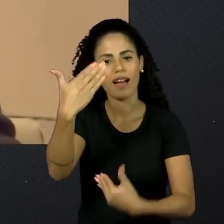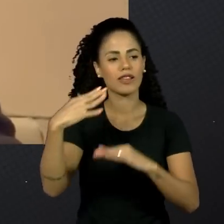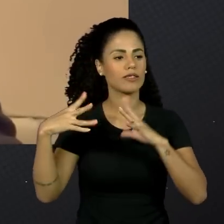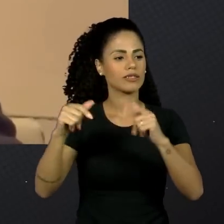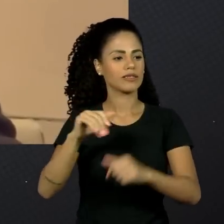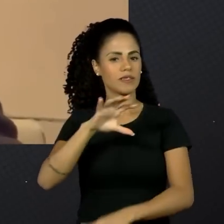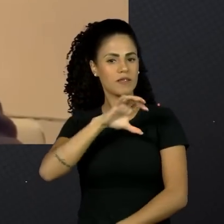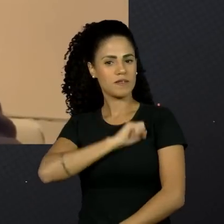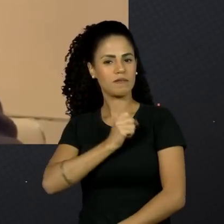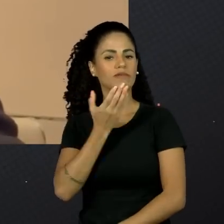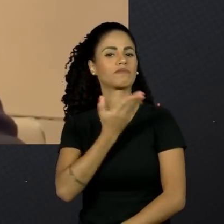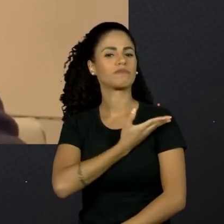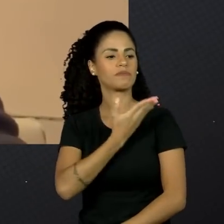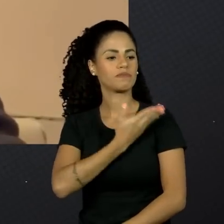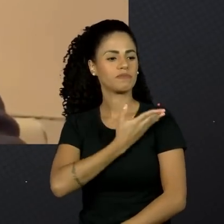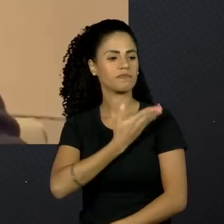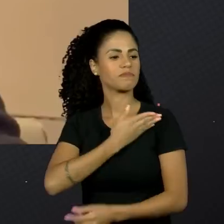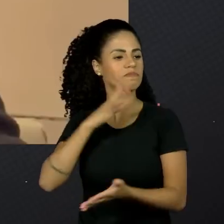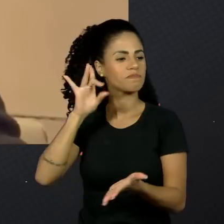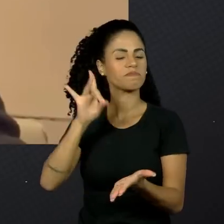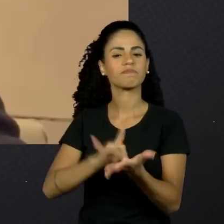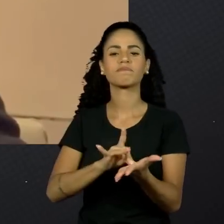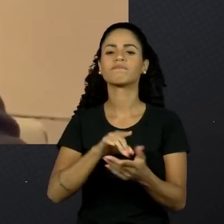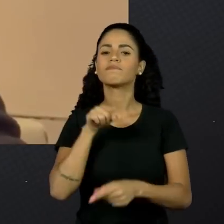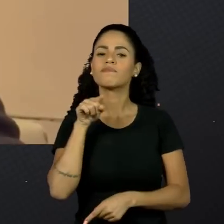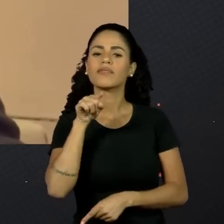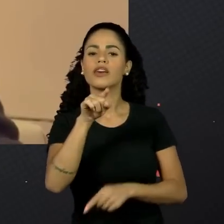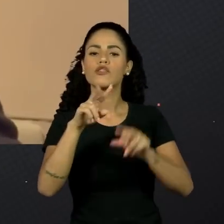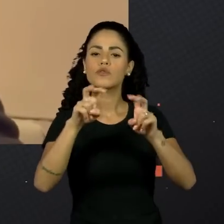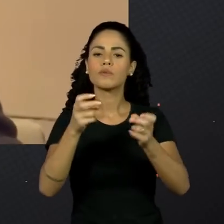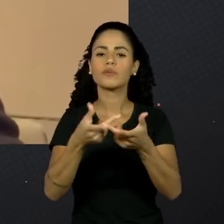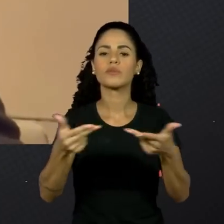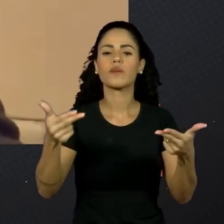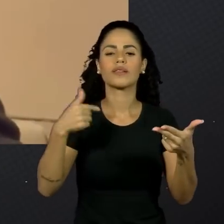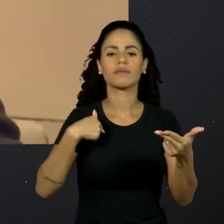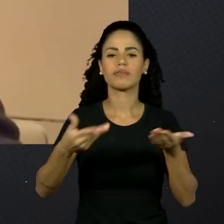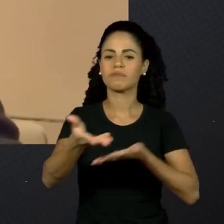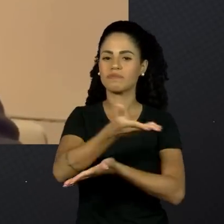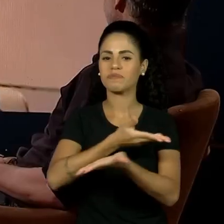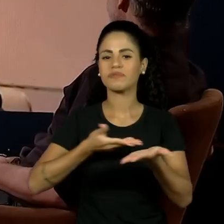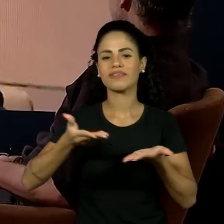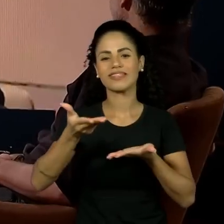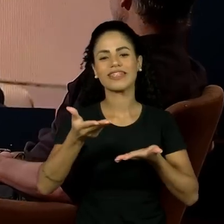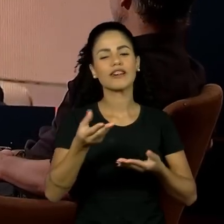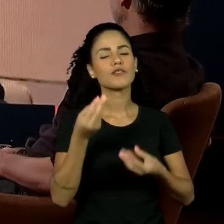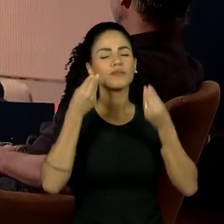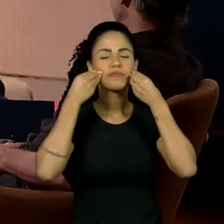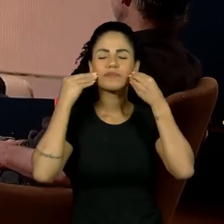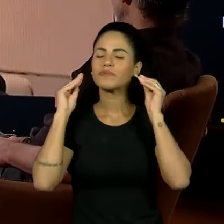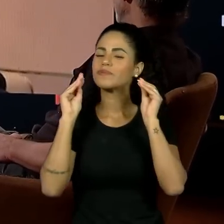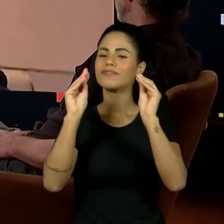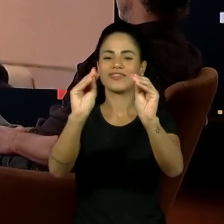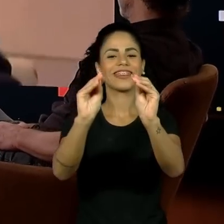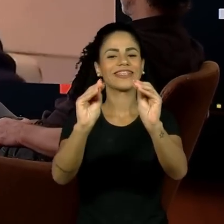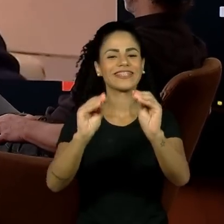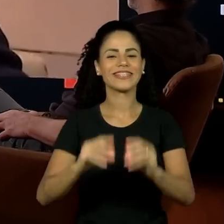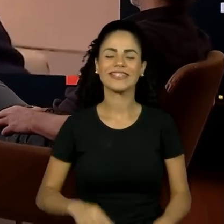amor, amizade e, sobretudo, a nossa troca. Um beijo, meu amor.